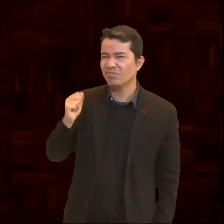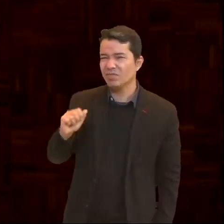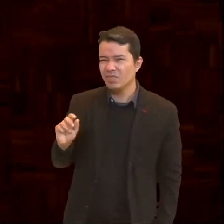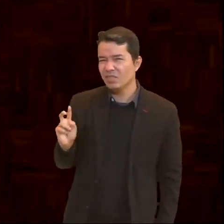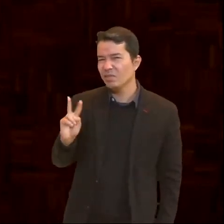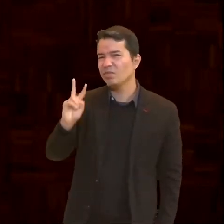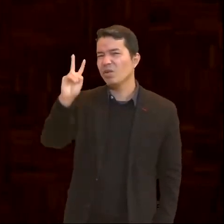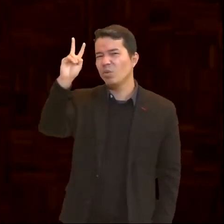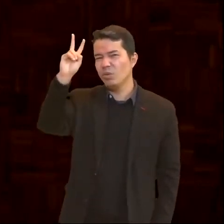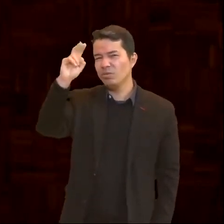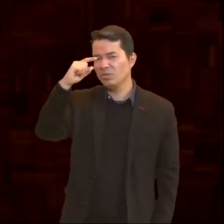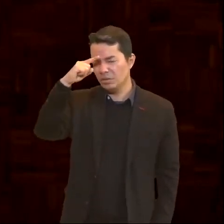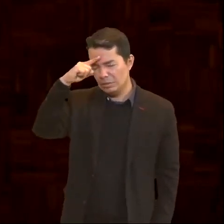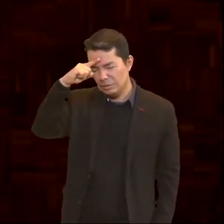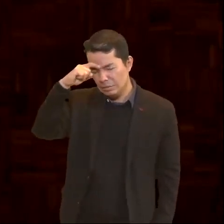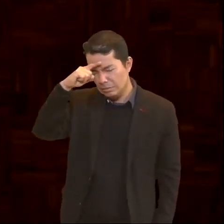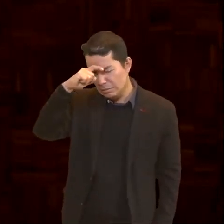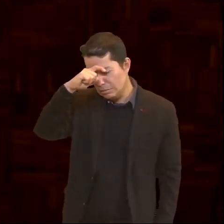custosos.